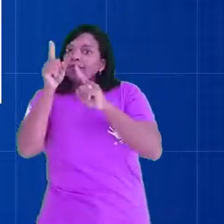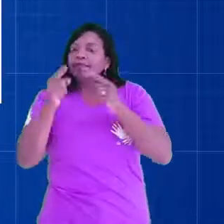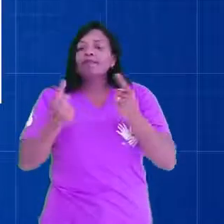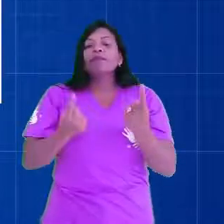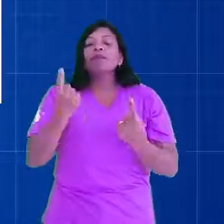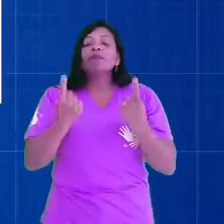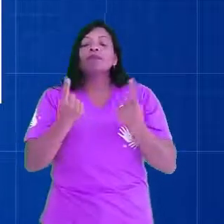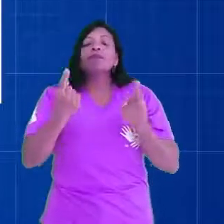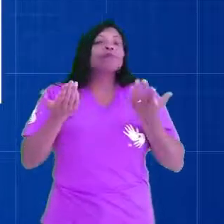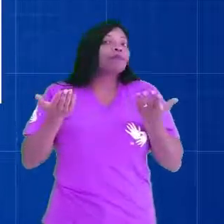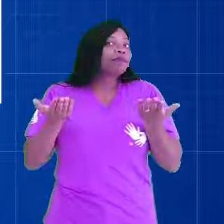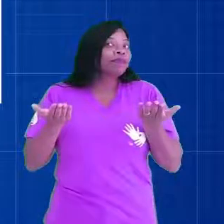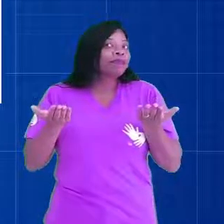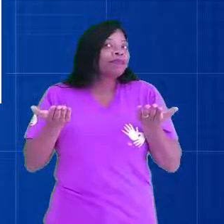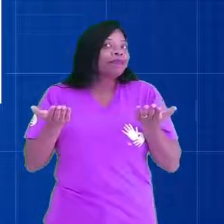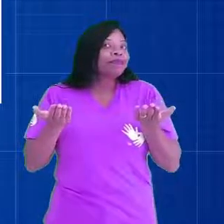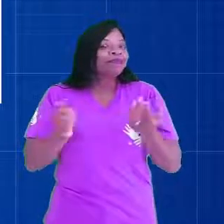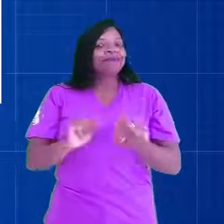artificial?